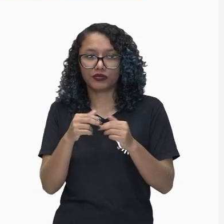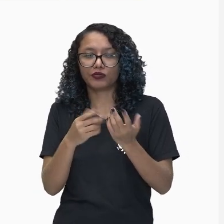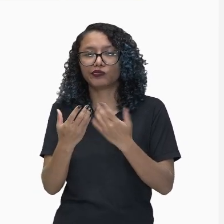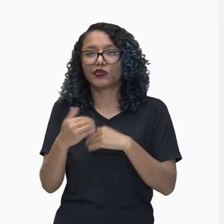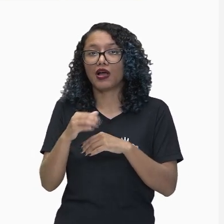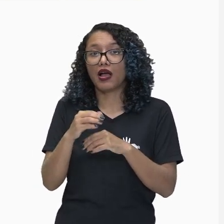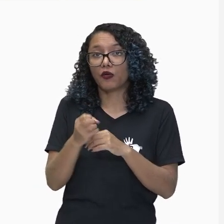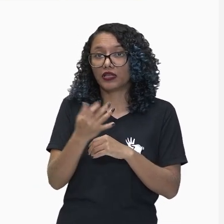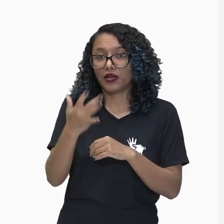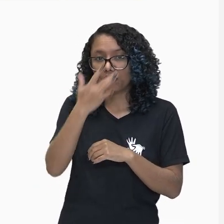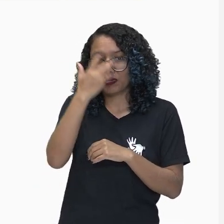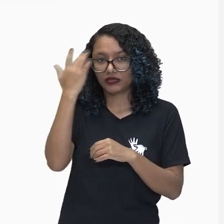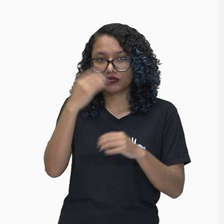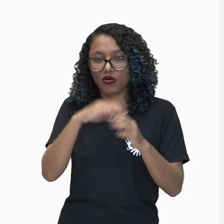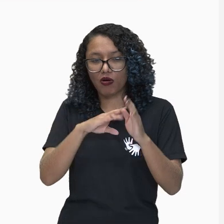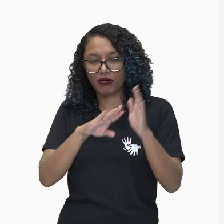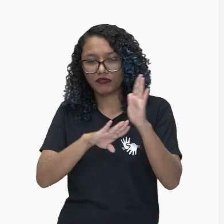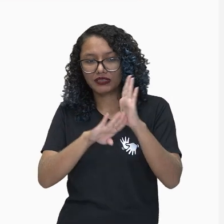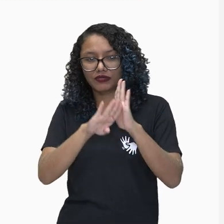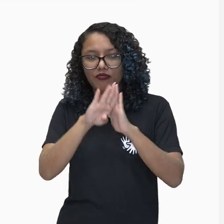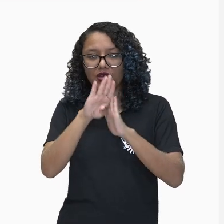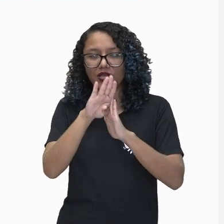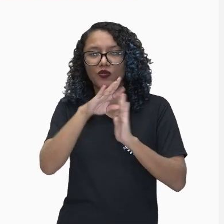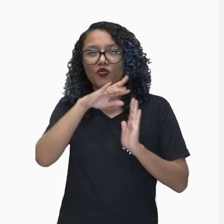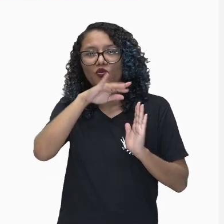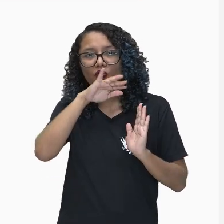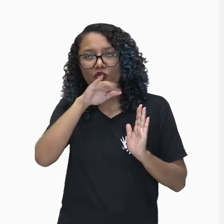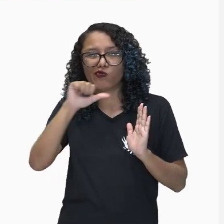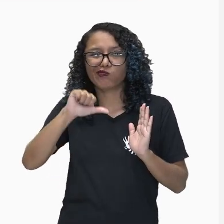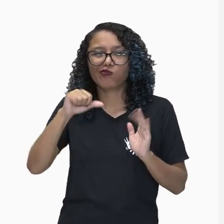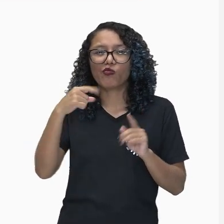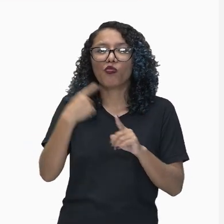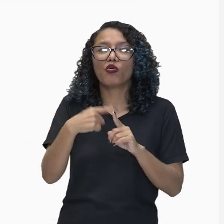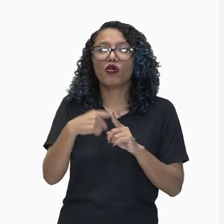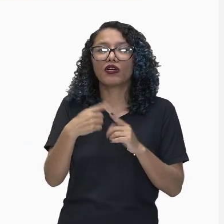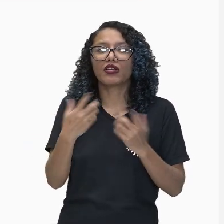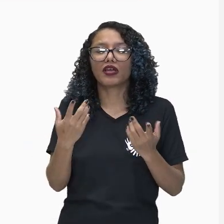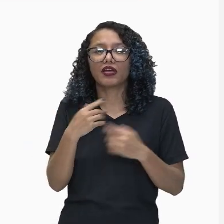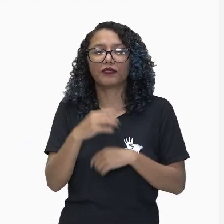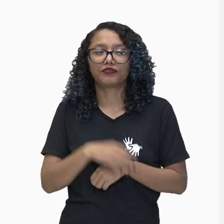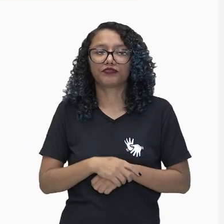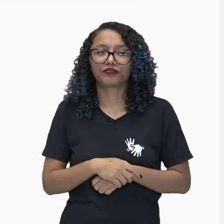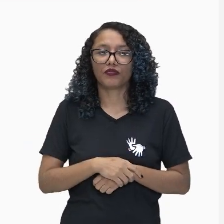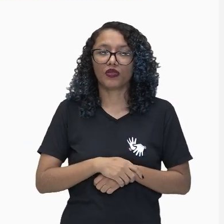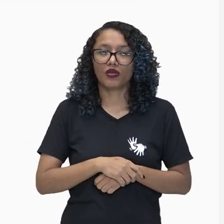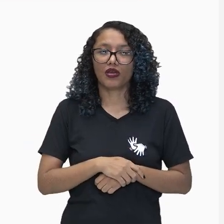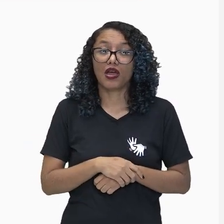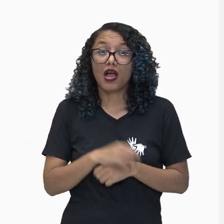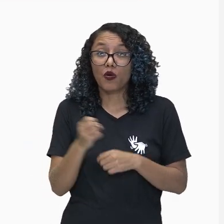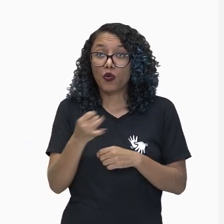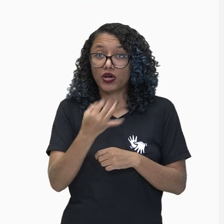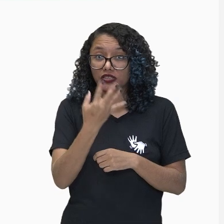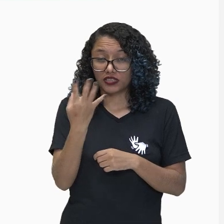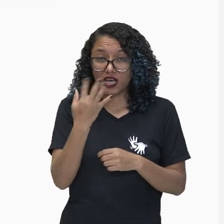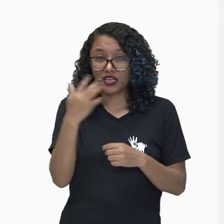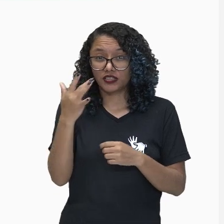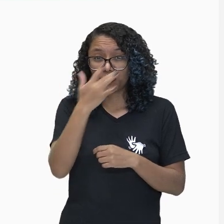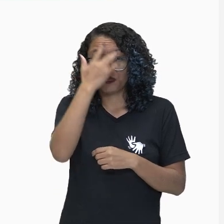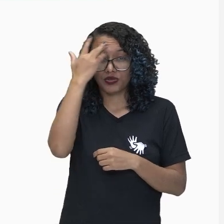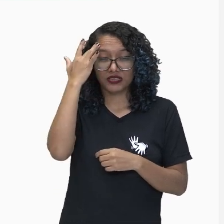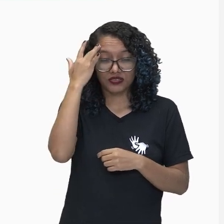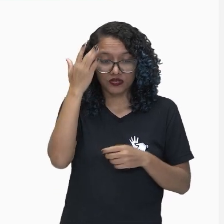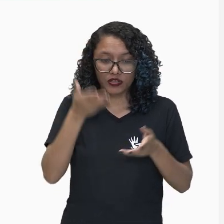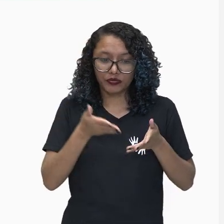negativo, porque não está atingindo a meta, né, da quantidade de pessoas que deveriam estar nascendo